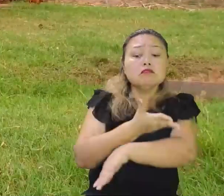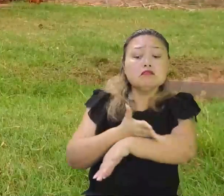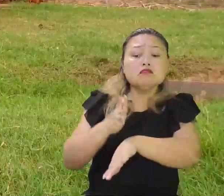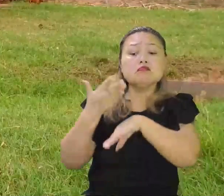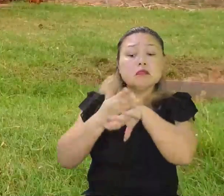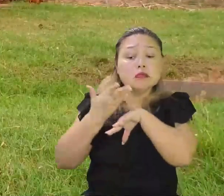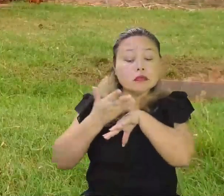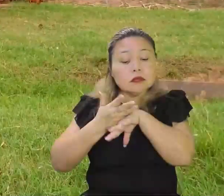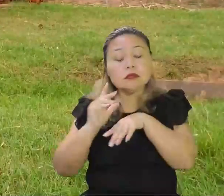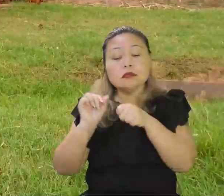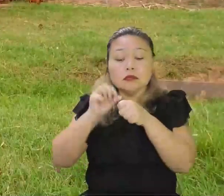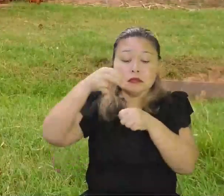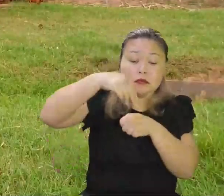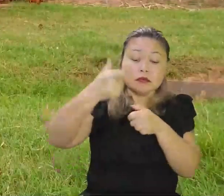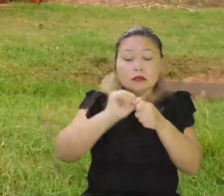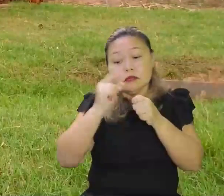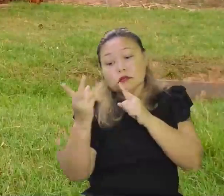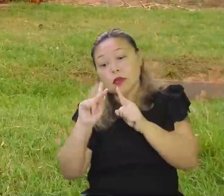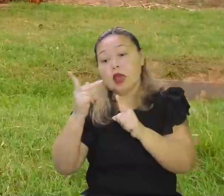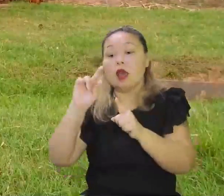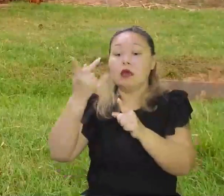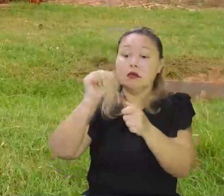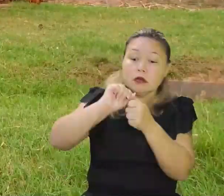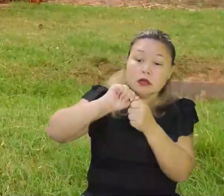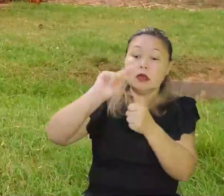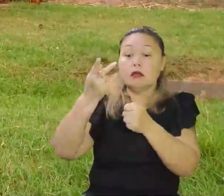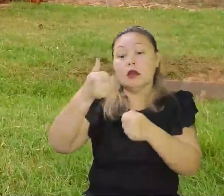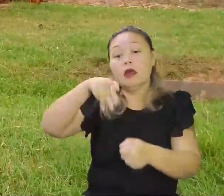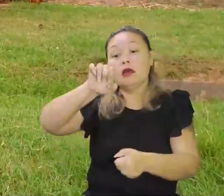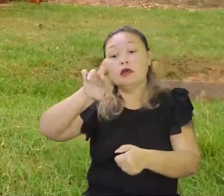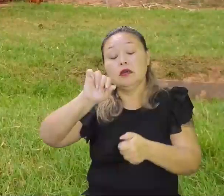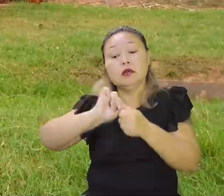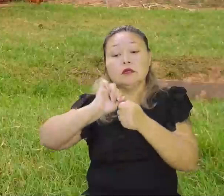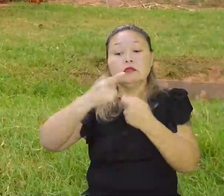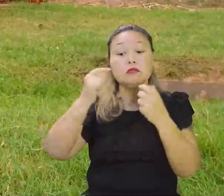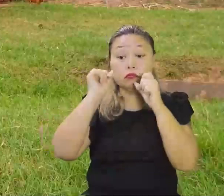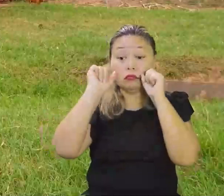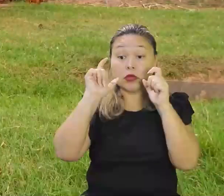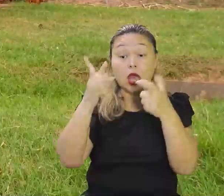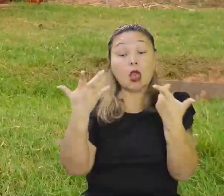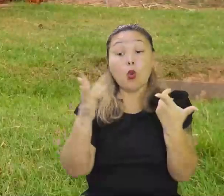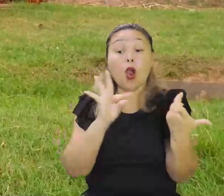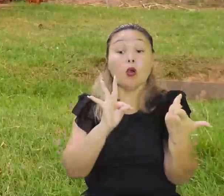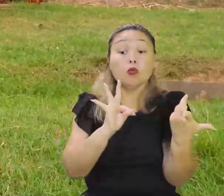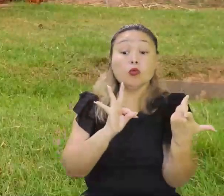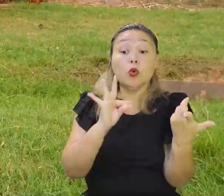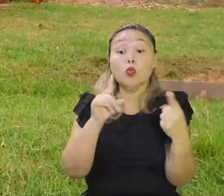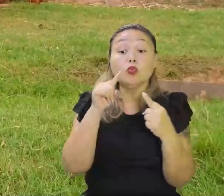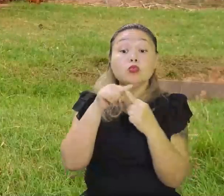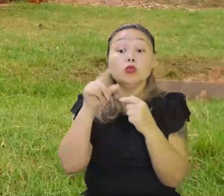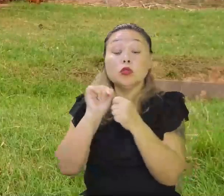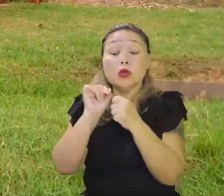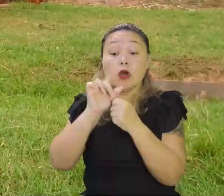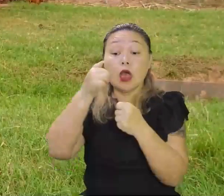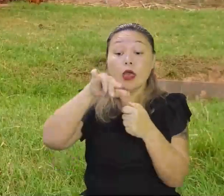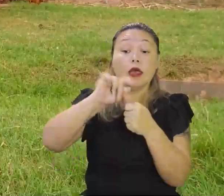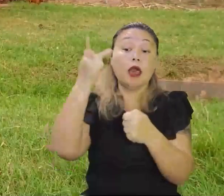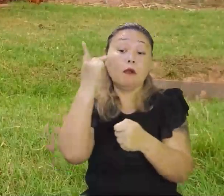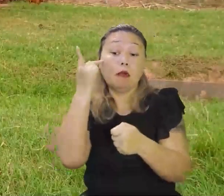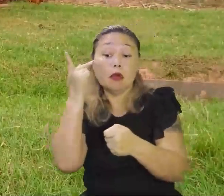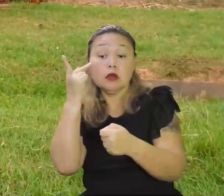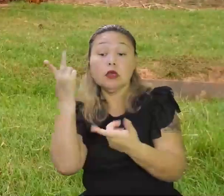de transformar de metro quadrado para hectare, hectare para alqueire. E fica ligado que tipo de alqueire está pedindo. Se o alqueire é paulista,